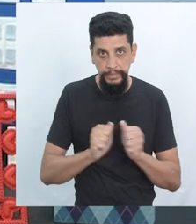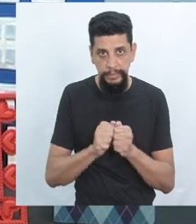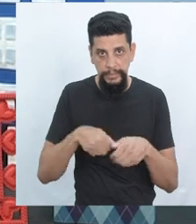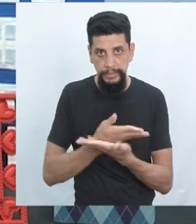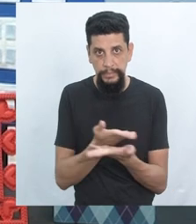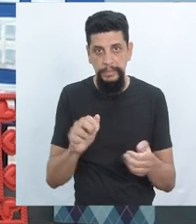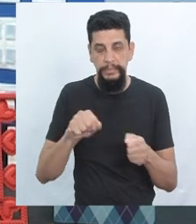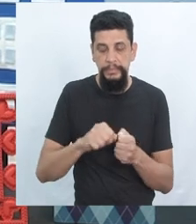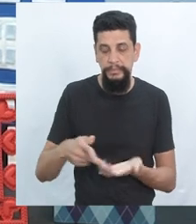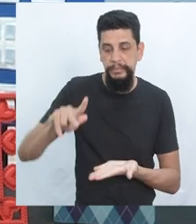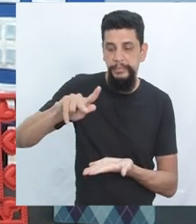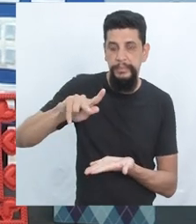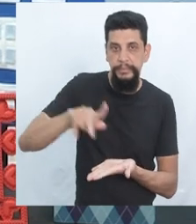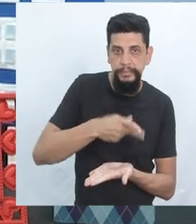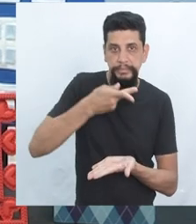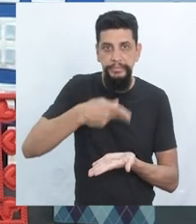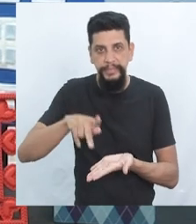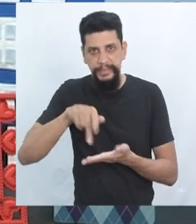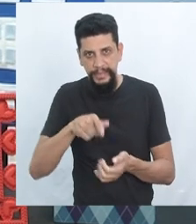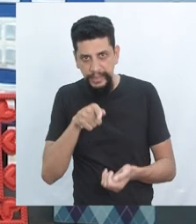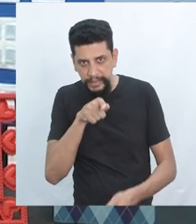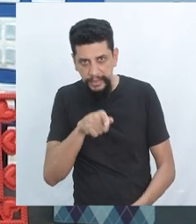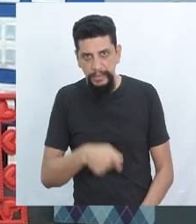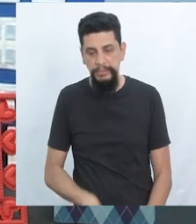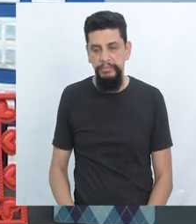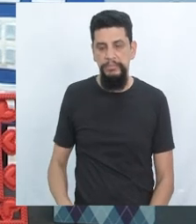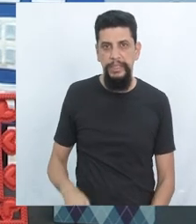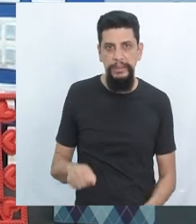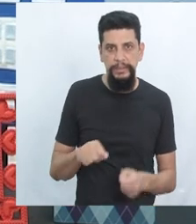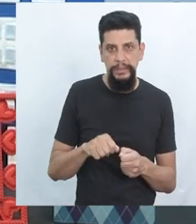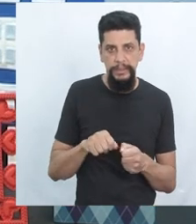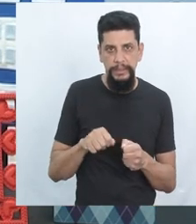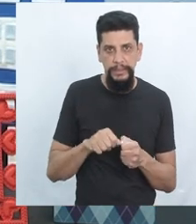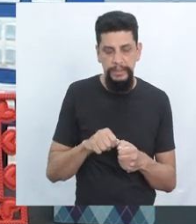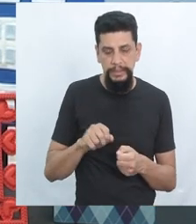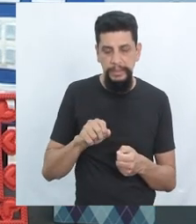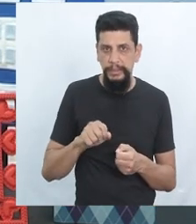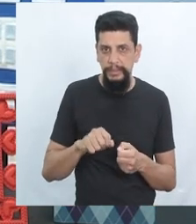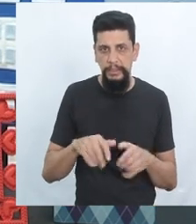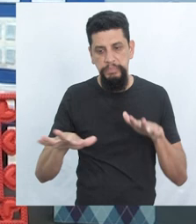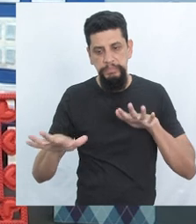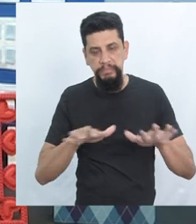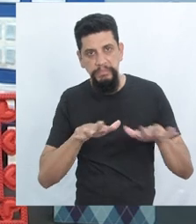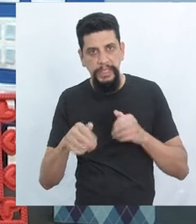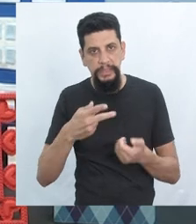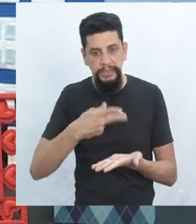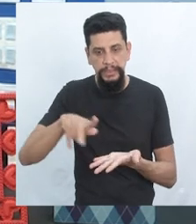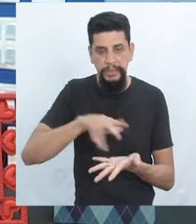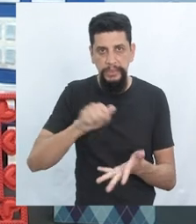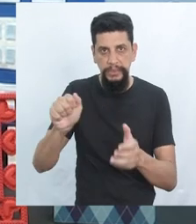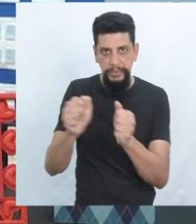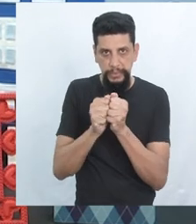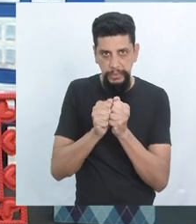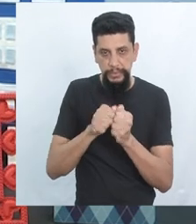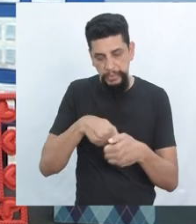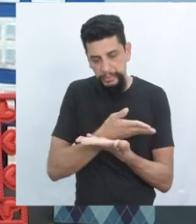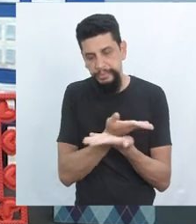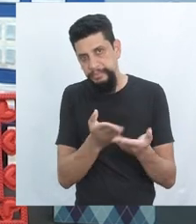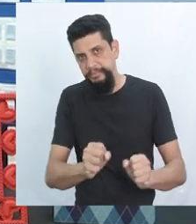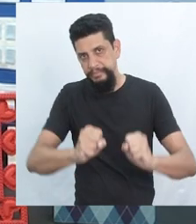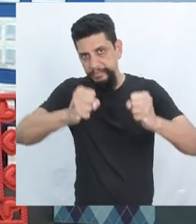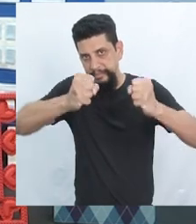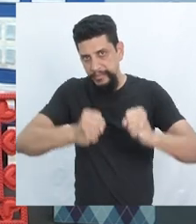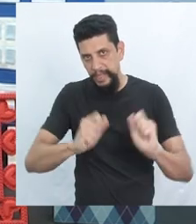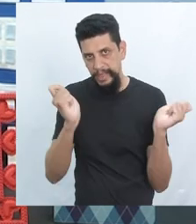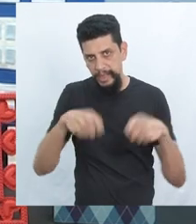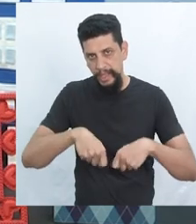esta aula junto aqui com a gente fazendo uma dancinha. E que tal você sair um pouco aí da cadeira e do sofá e dançar